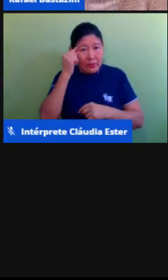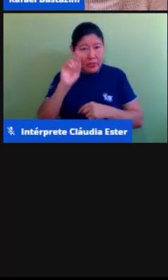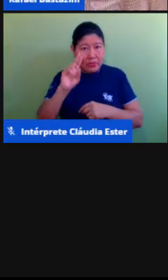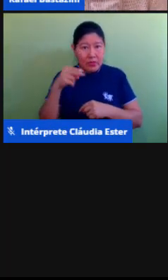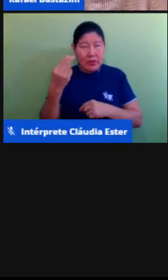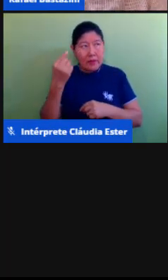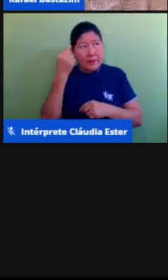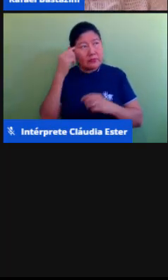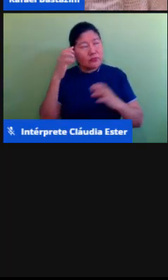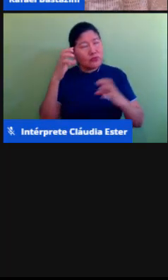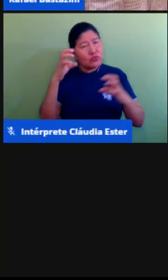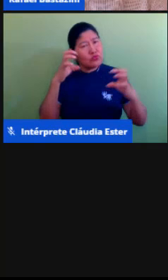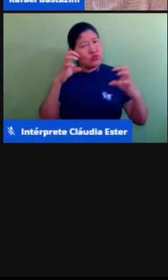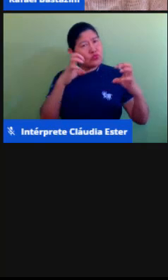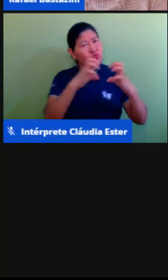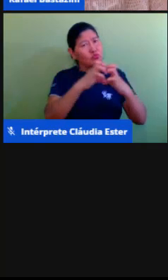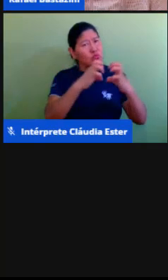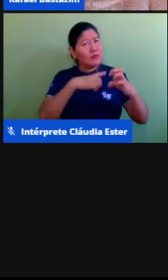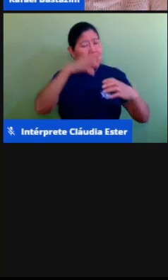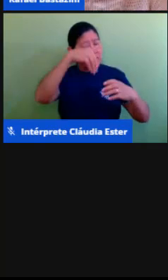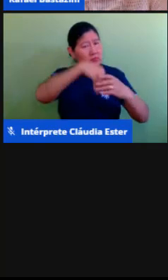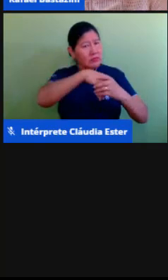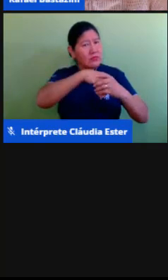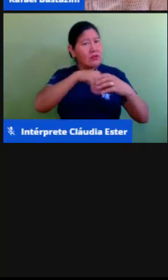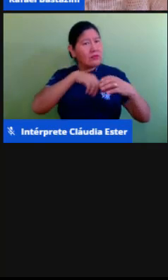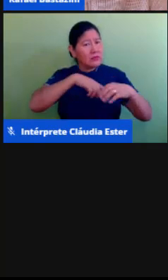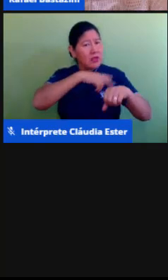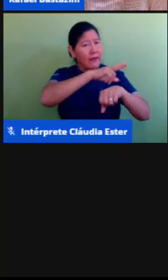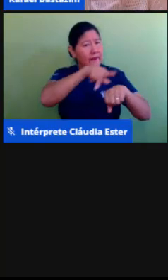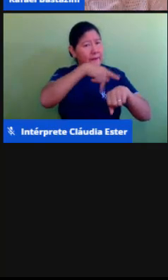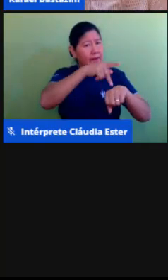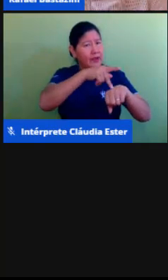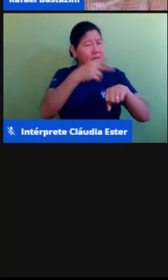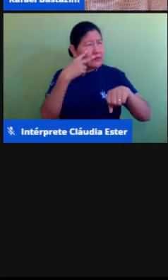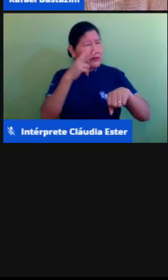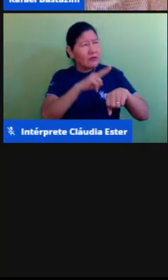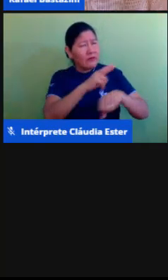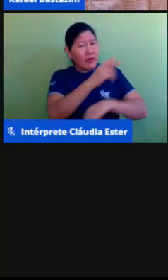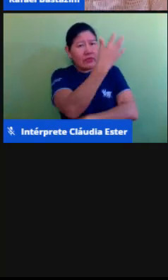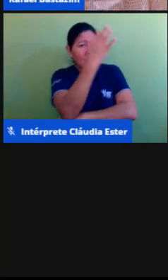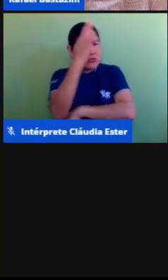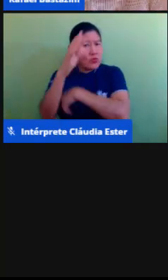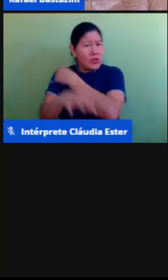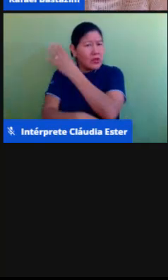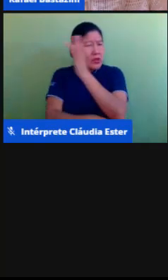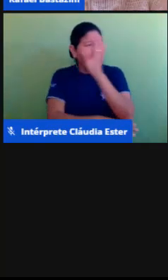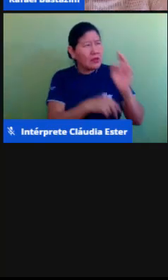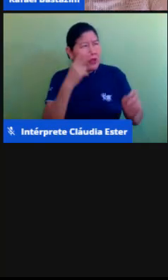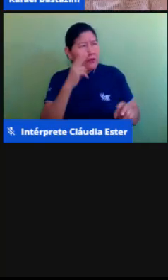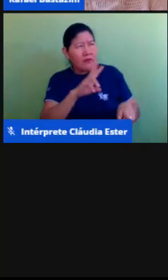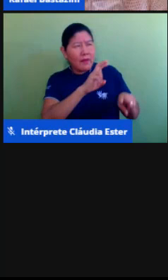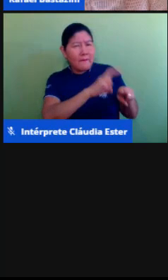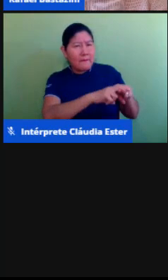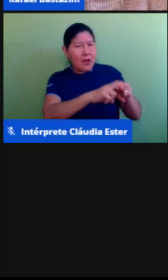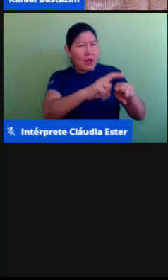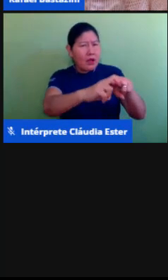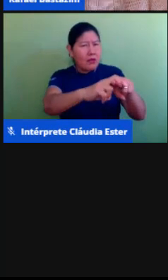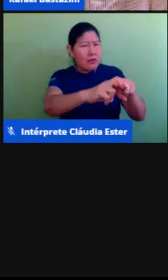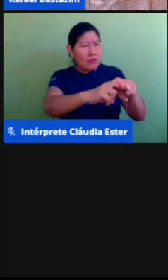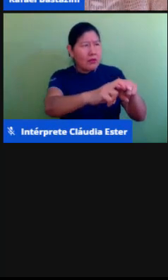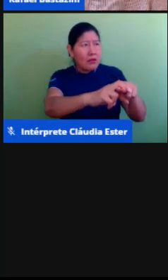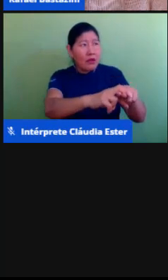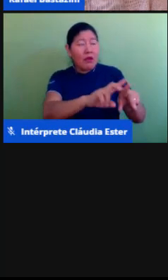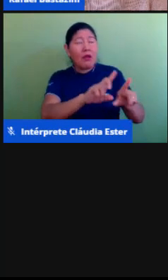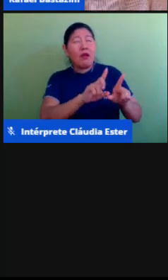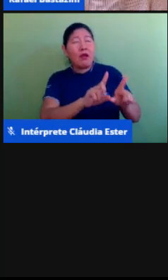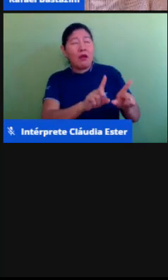shopping center, aquelas praças no shopping center, a gente vê presença de verde, a gente vê bancos. Então, é uma paisagem de